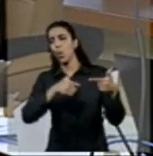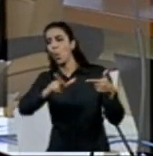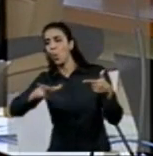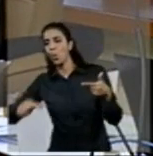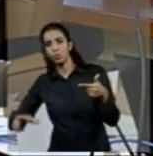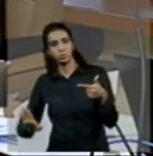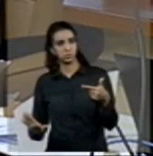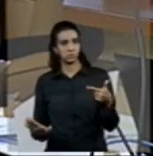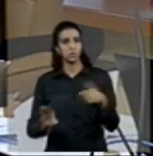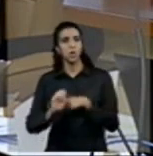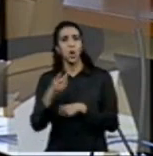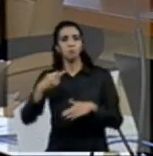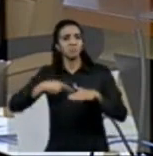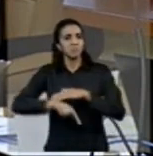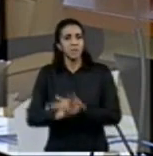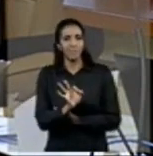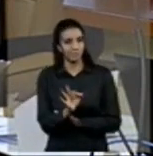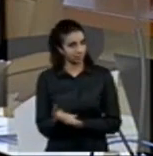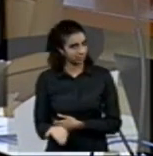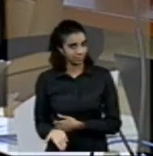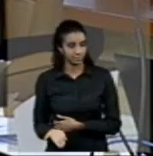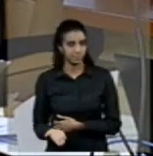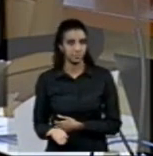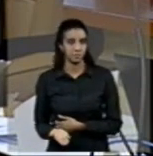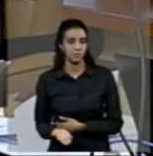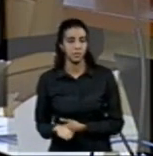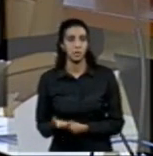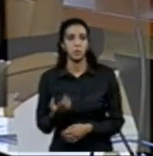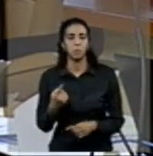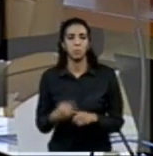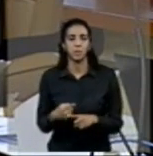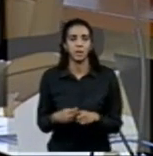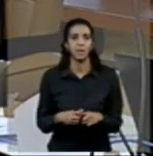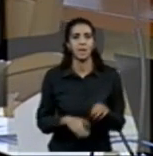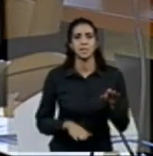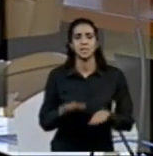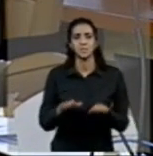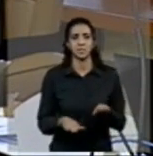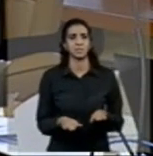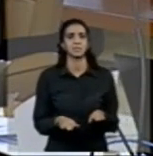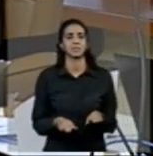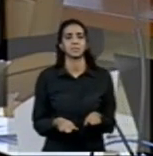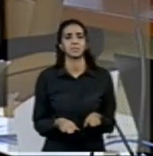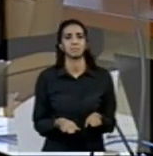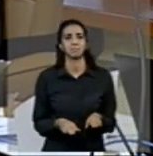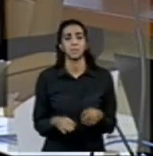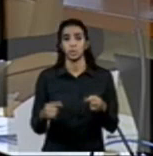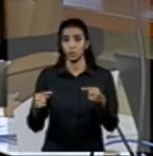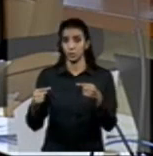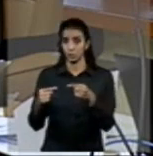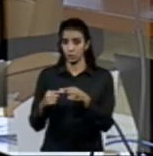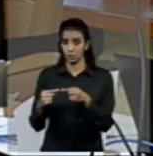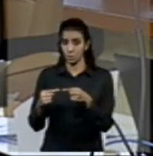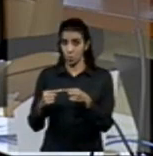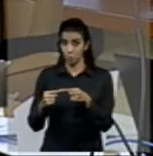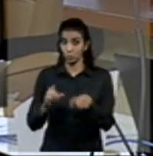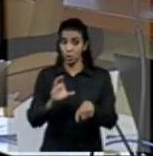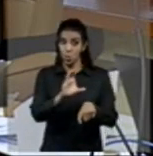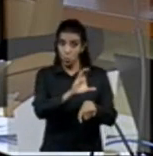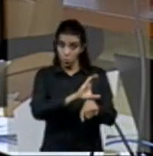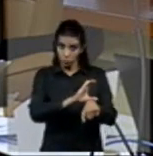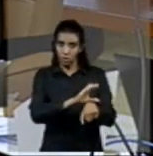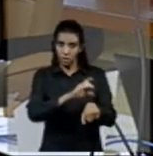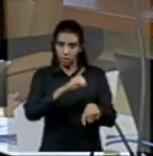ou com tamanha concreção, a ponto de se sobrepor, segundo o programa normativo da